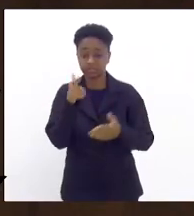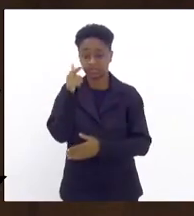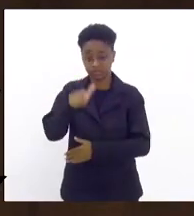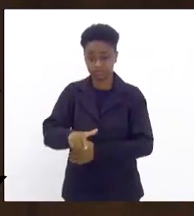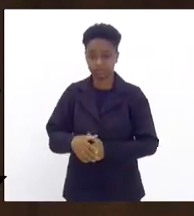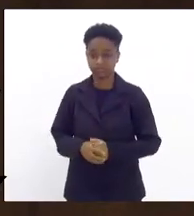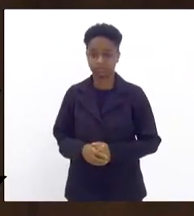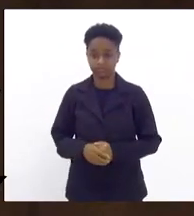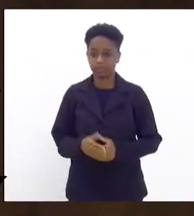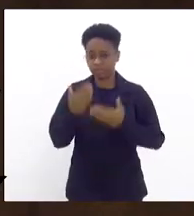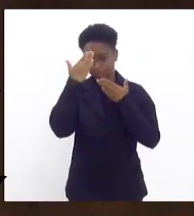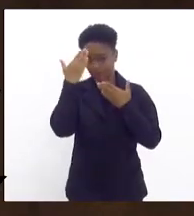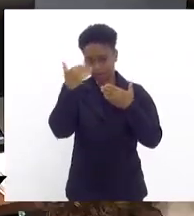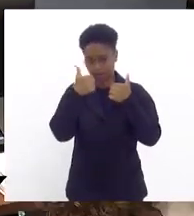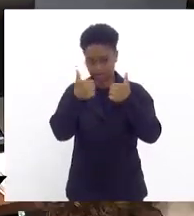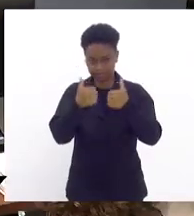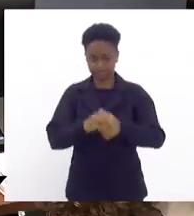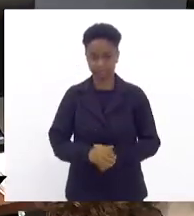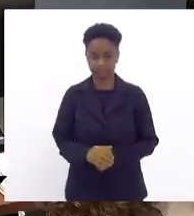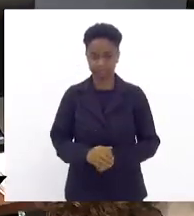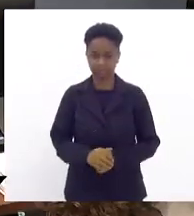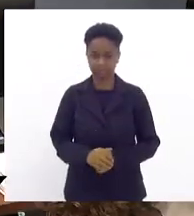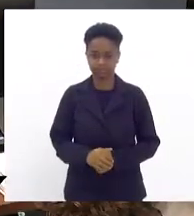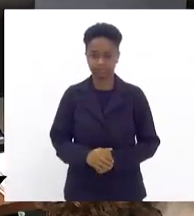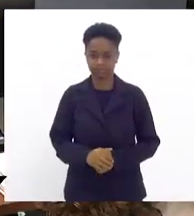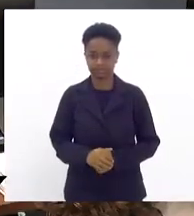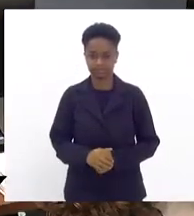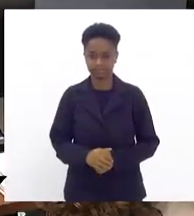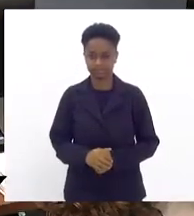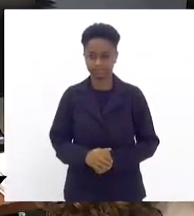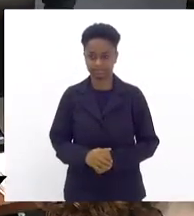Obrigado, deputada. Beto. Obrigado, tá bom?